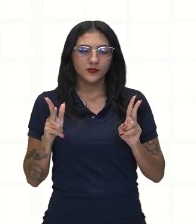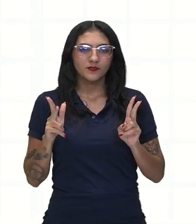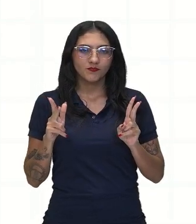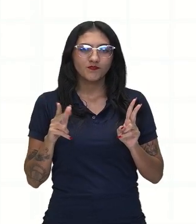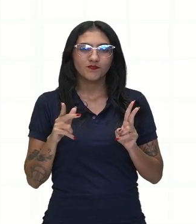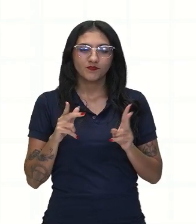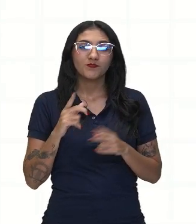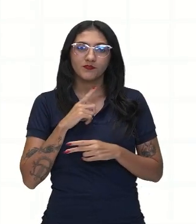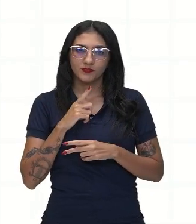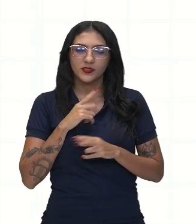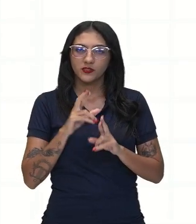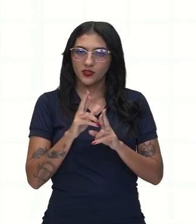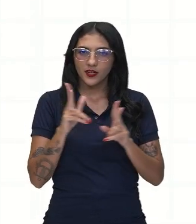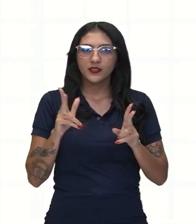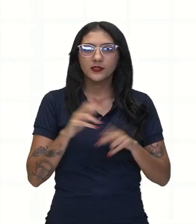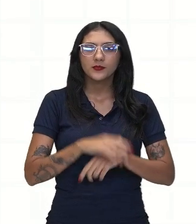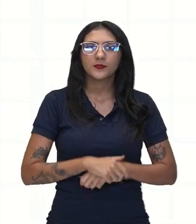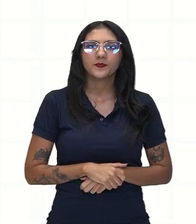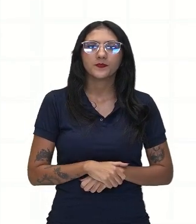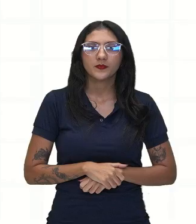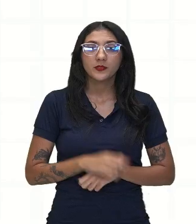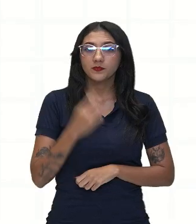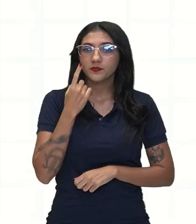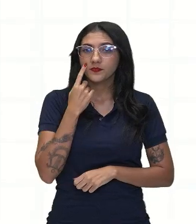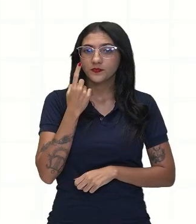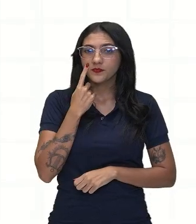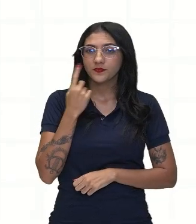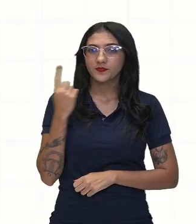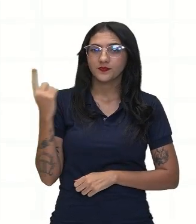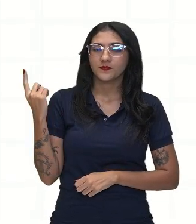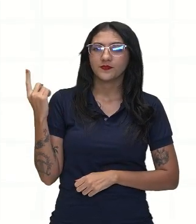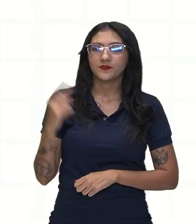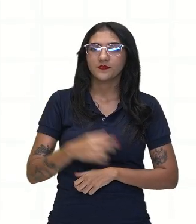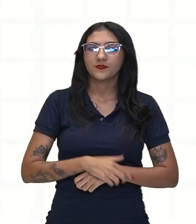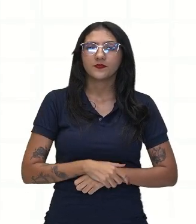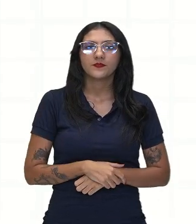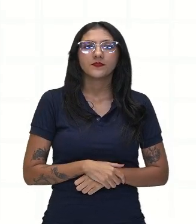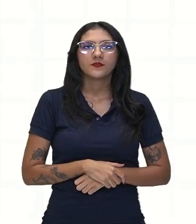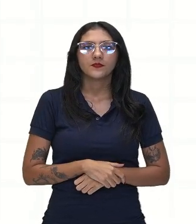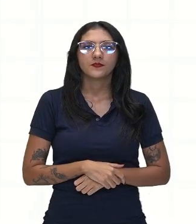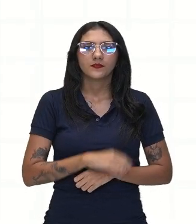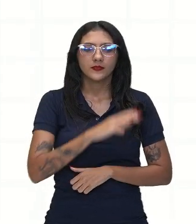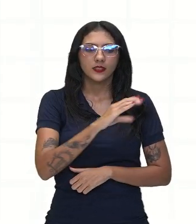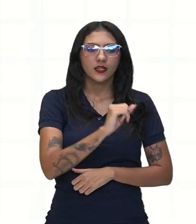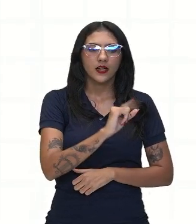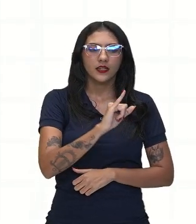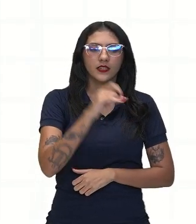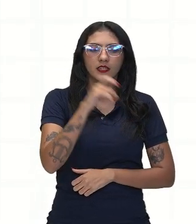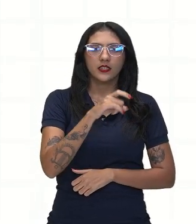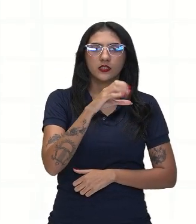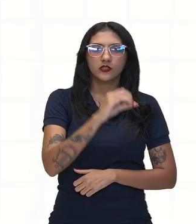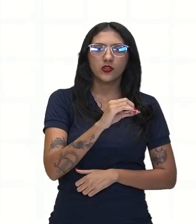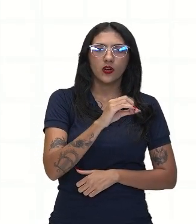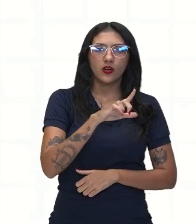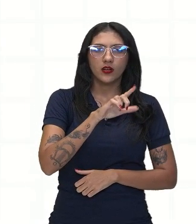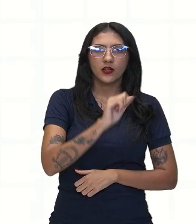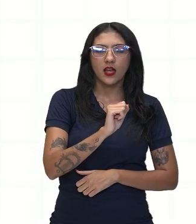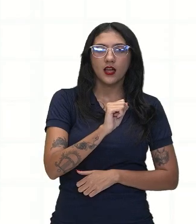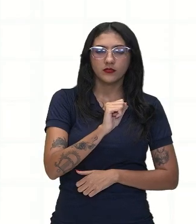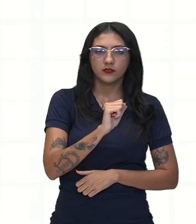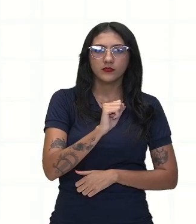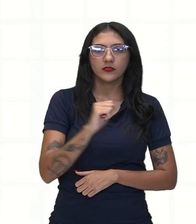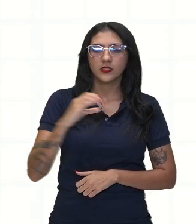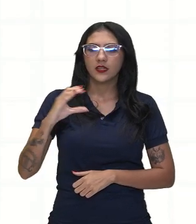ter significados diferentes. Então, vamos ver o exemplo aqui, os exemplos. Caixola e cachola. Vejam que elas